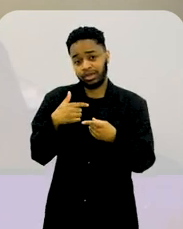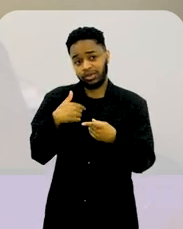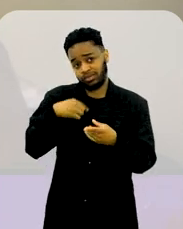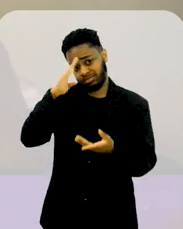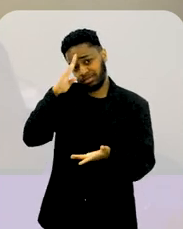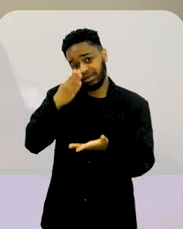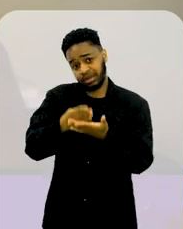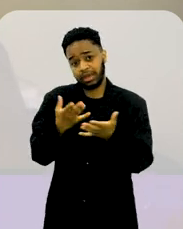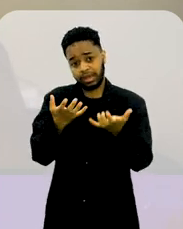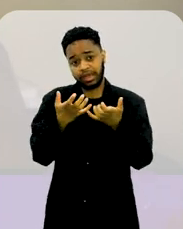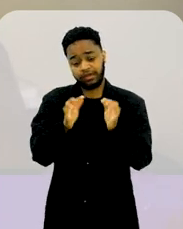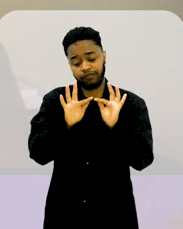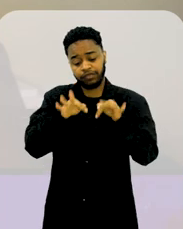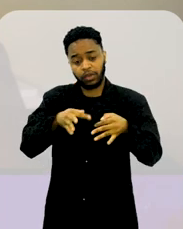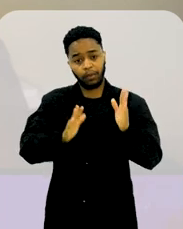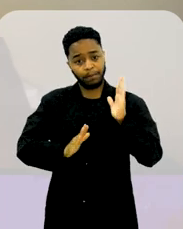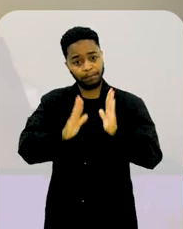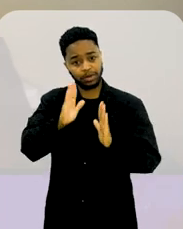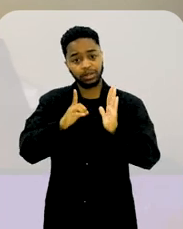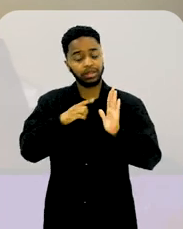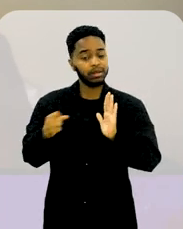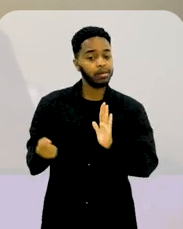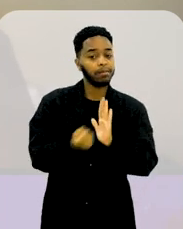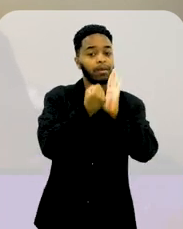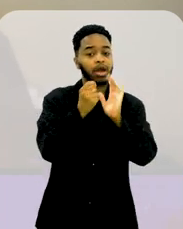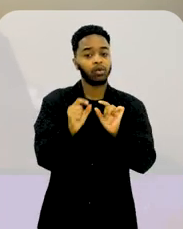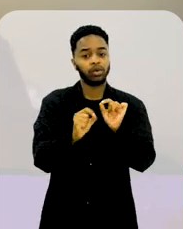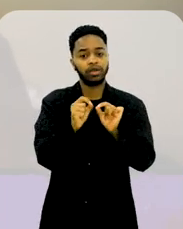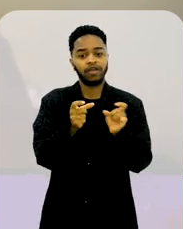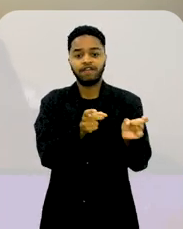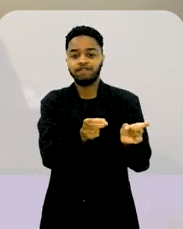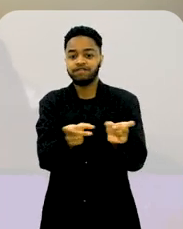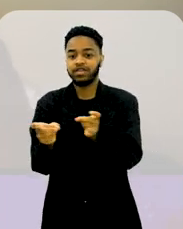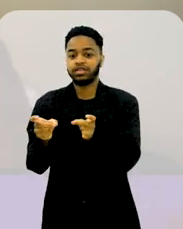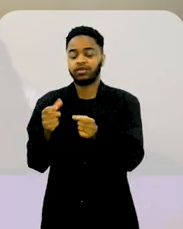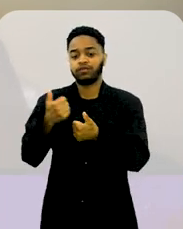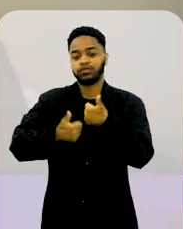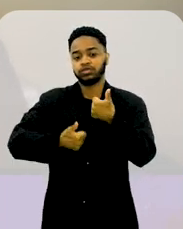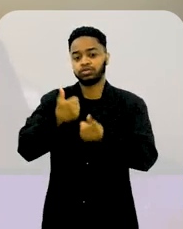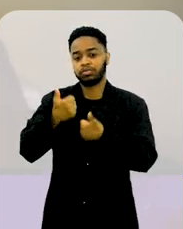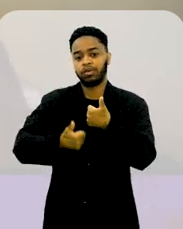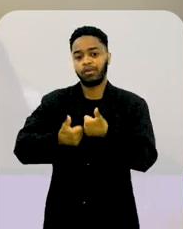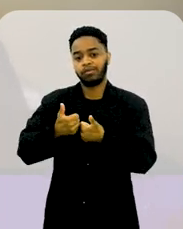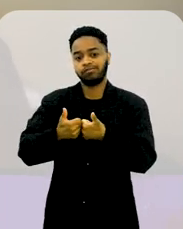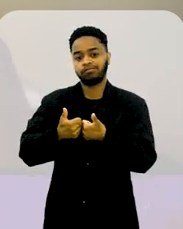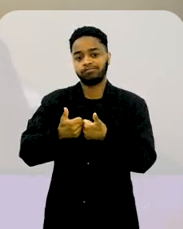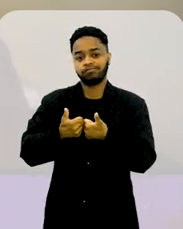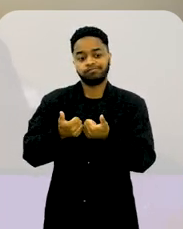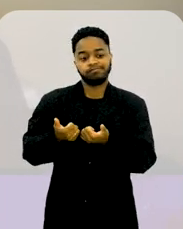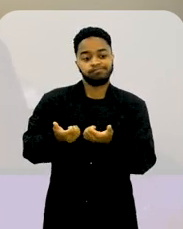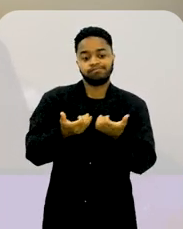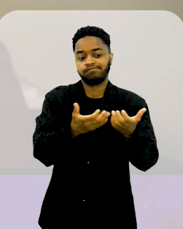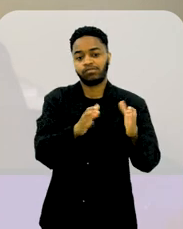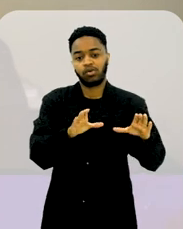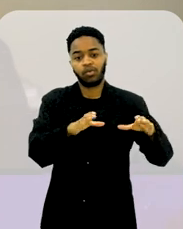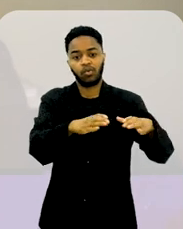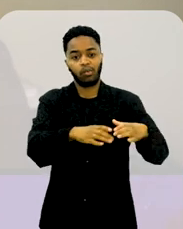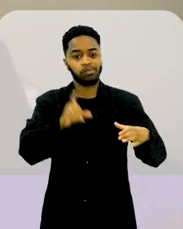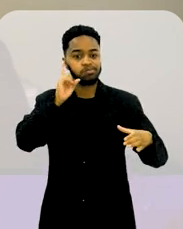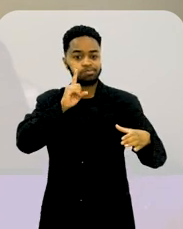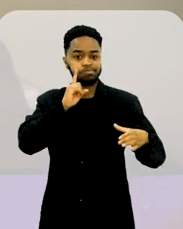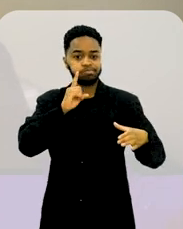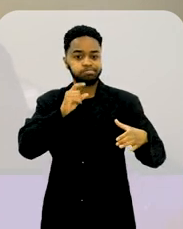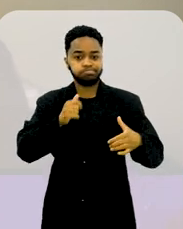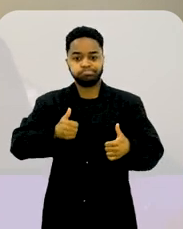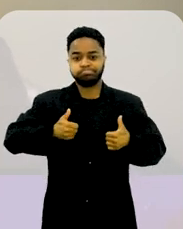de realmente encerrar o seu mandato tendo como um Marco né a venda do futebol do Vasco da Gama aproveitando aquele Boom